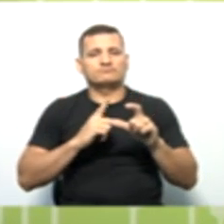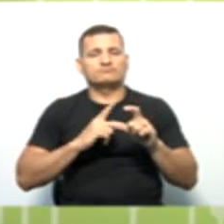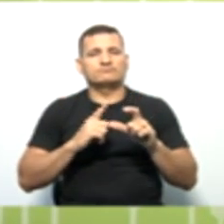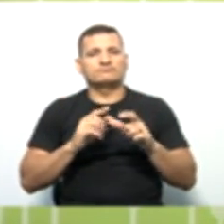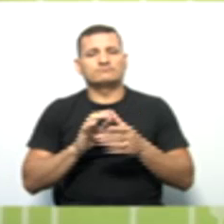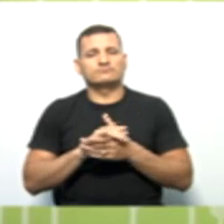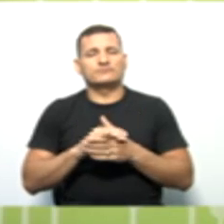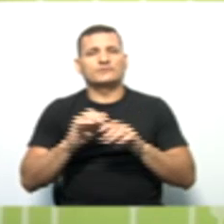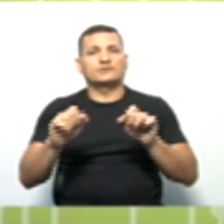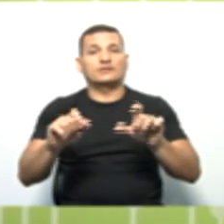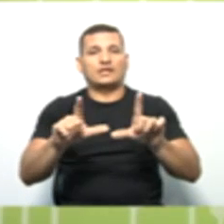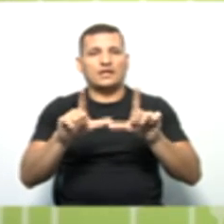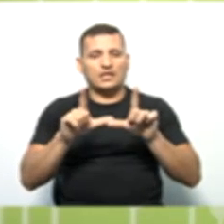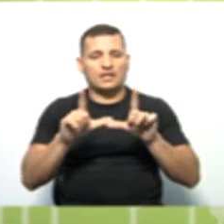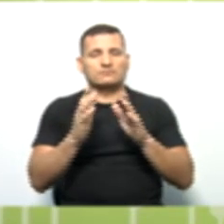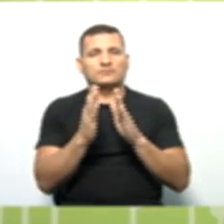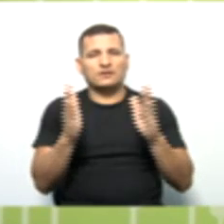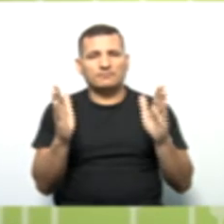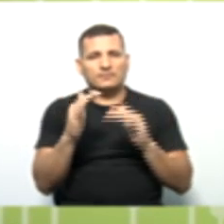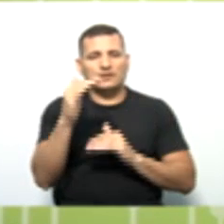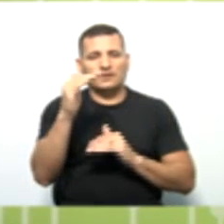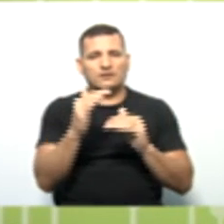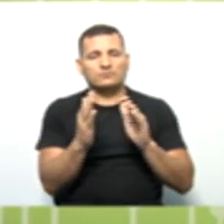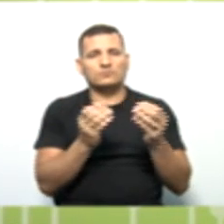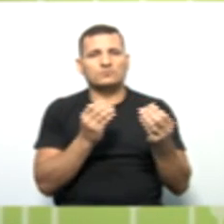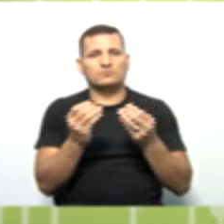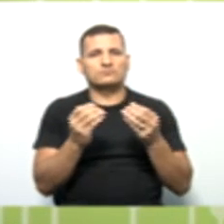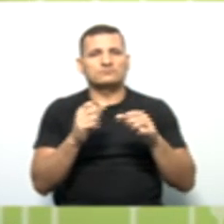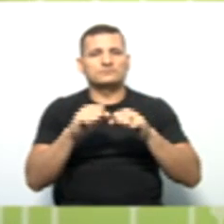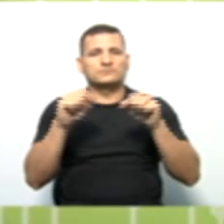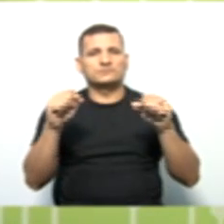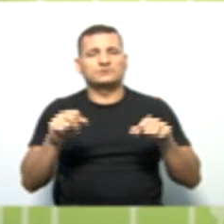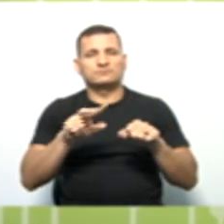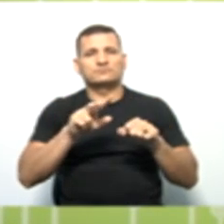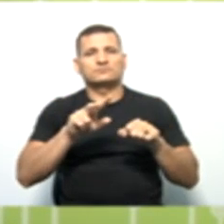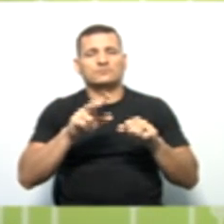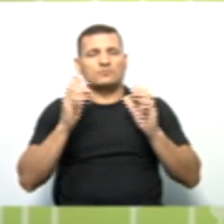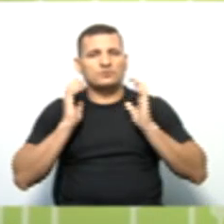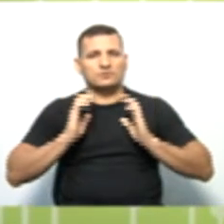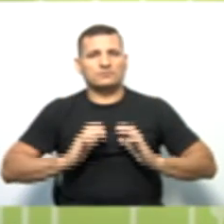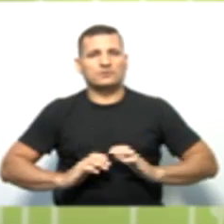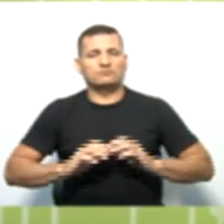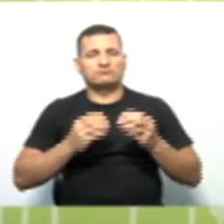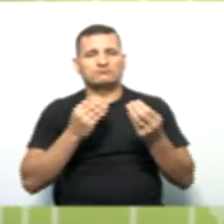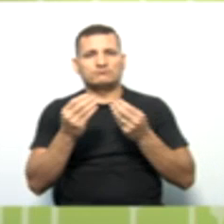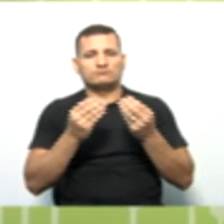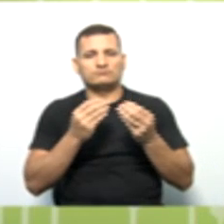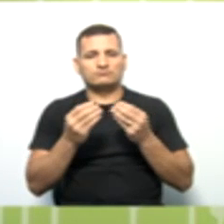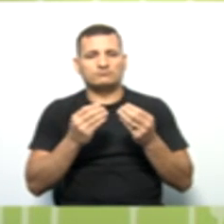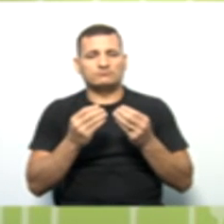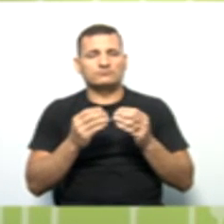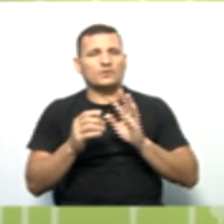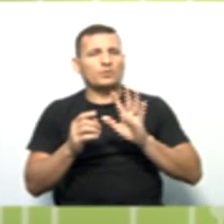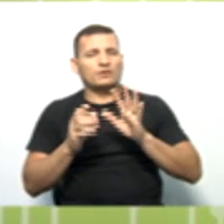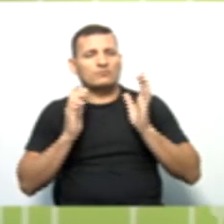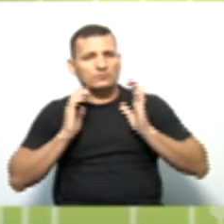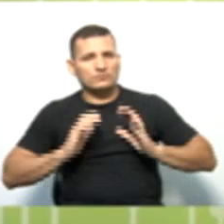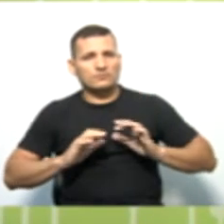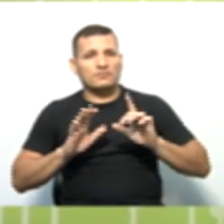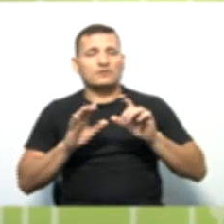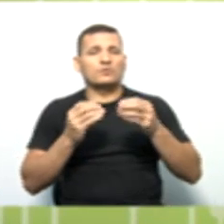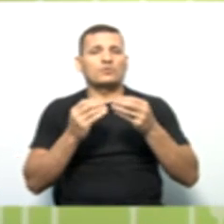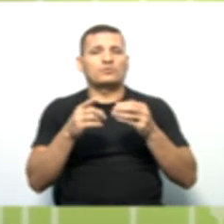tamanho da resolução da tela, enfim, como que o meu sistema vai se comportar, na verdade não é se comportar, como que ele vai